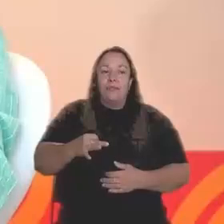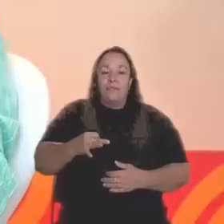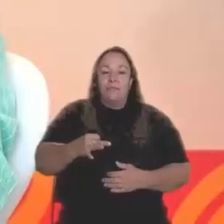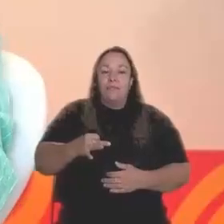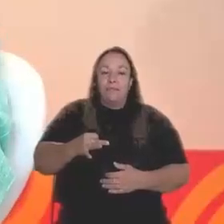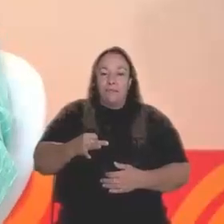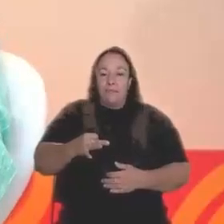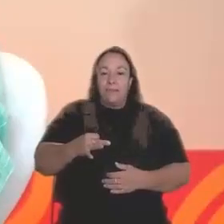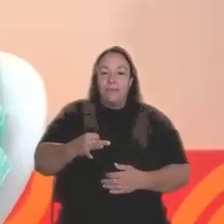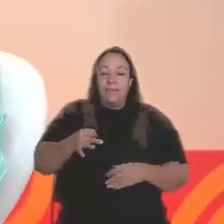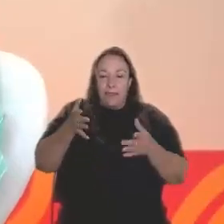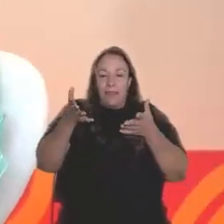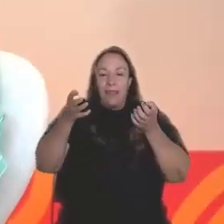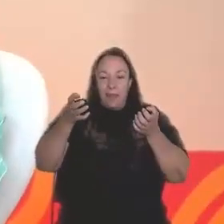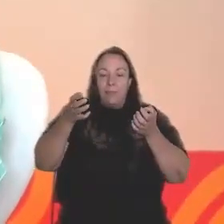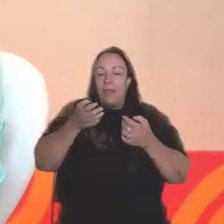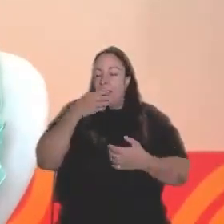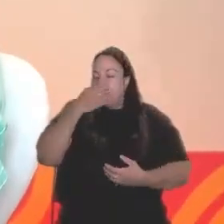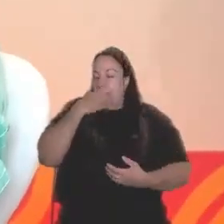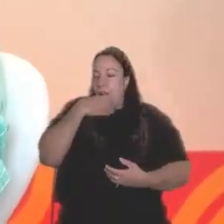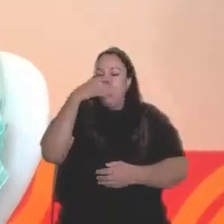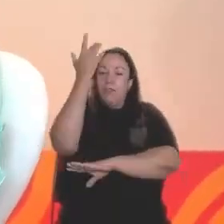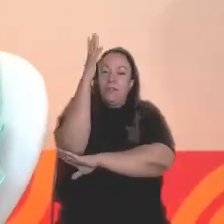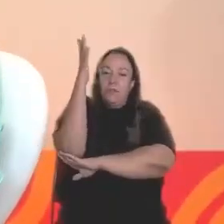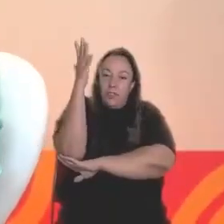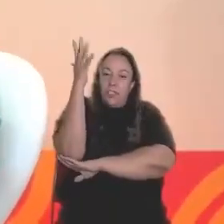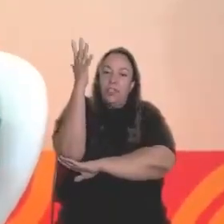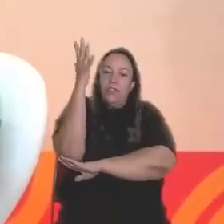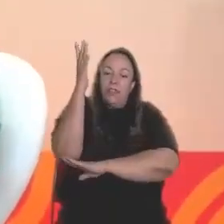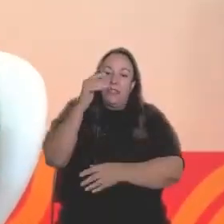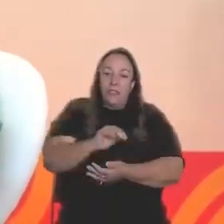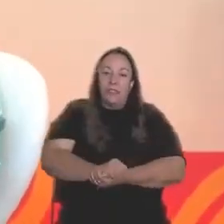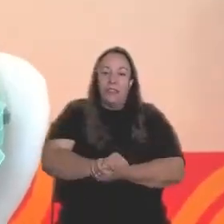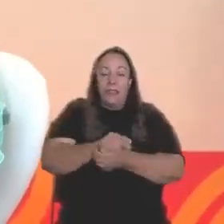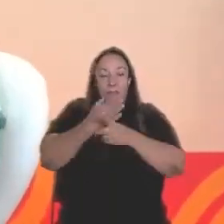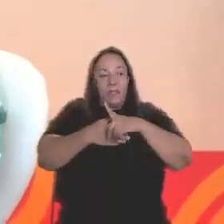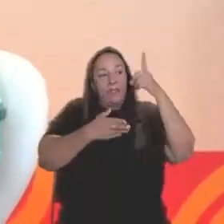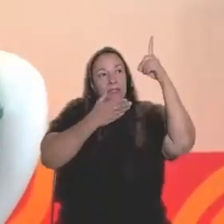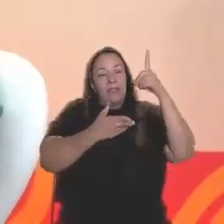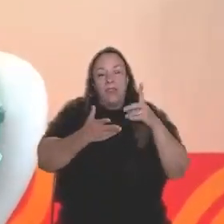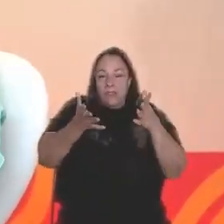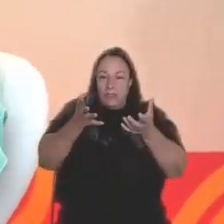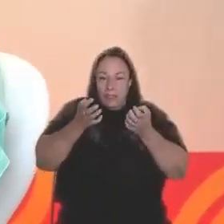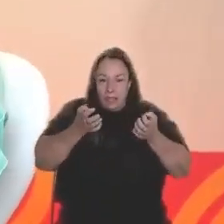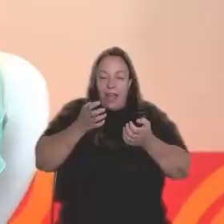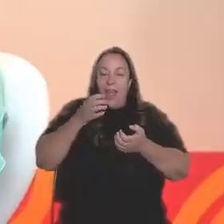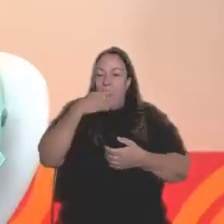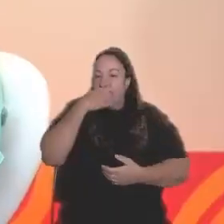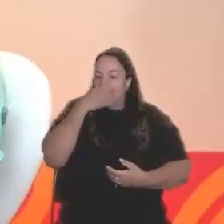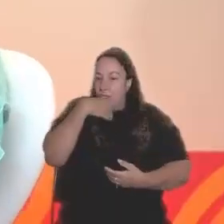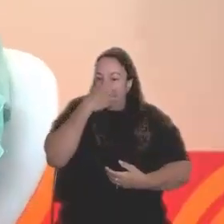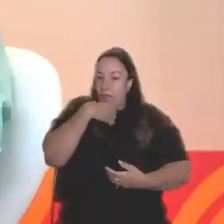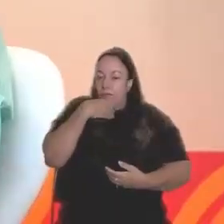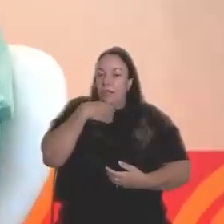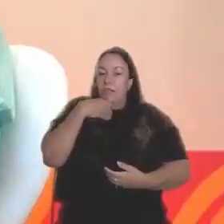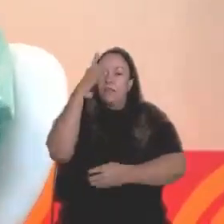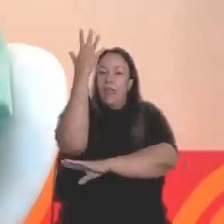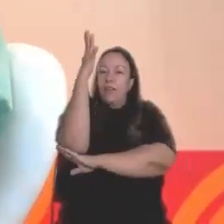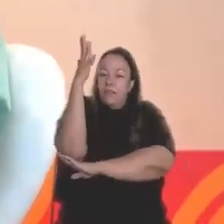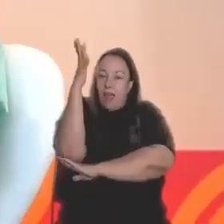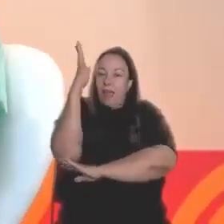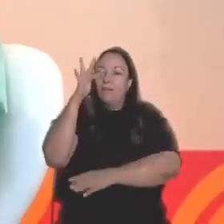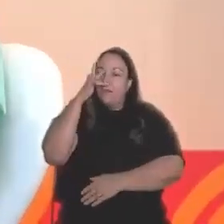muita gente quer mesmo as árvores frutíferas, mas tem os locais específicos. Mas, se Deus quiser, tanto as frutíferas quanto as